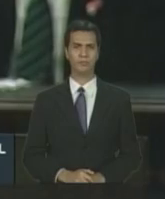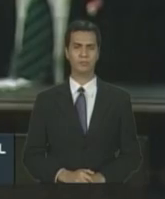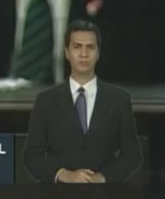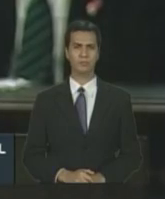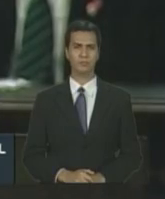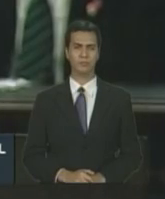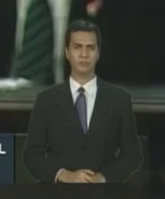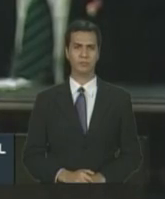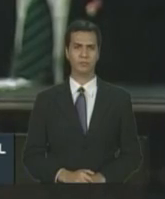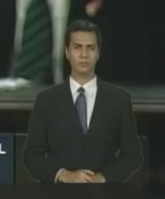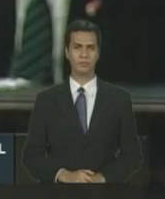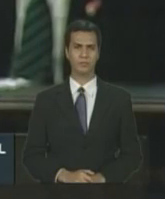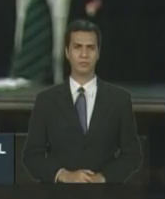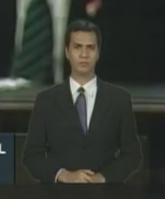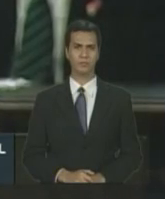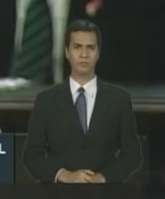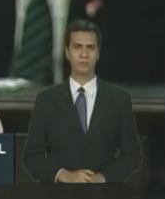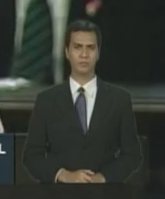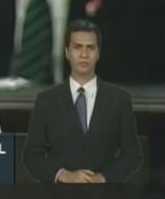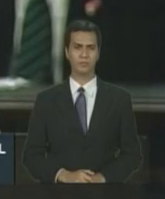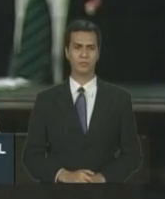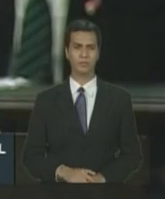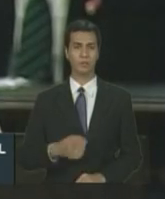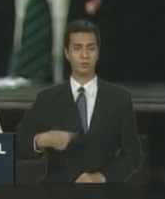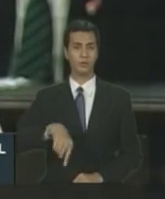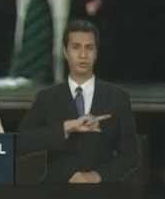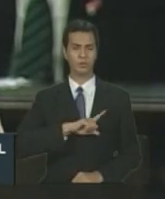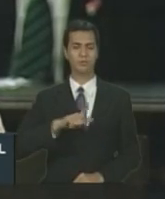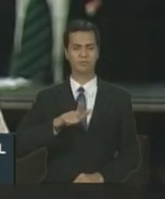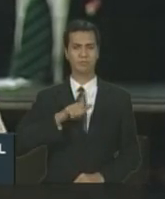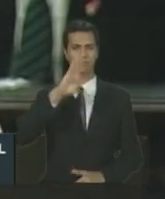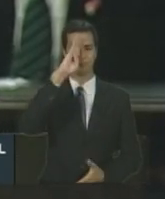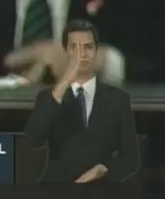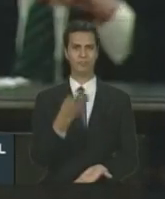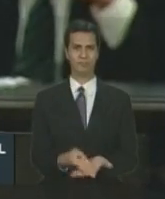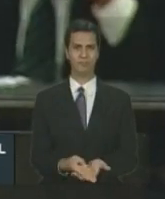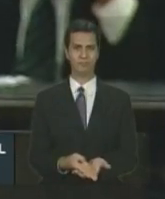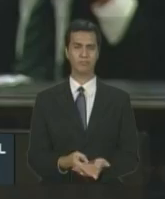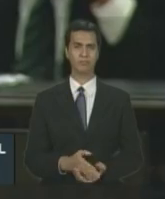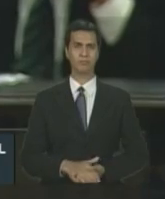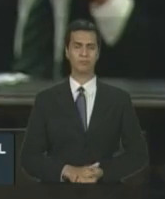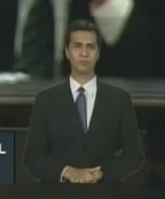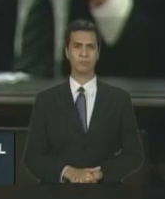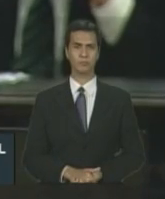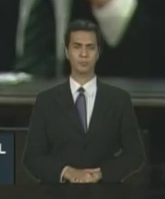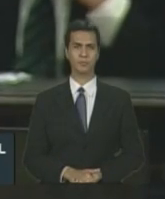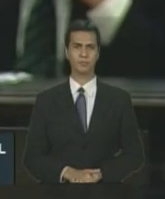Nós temos a certeza de que